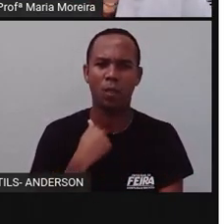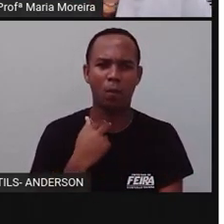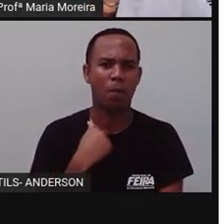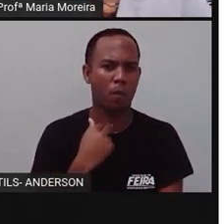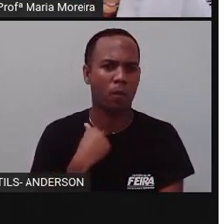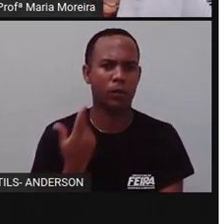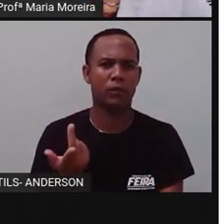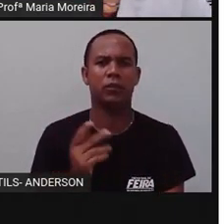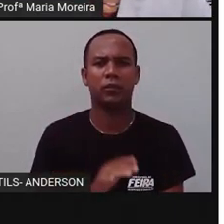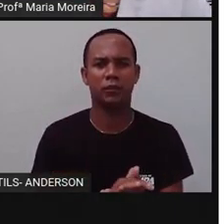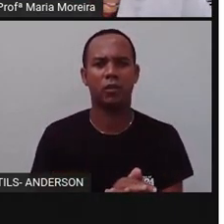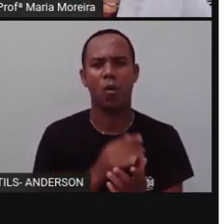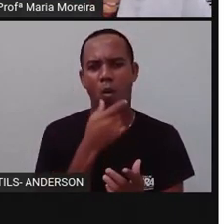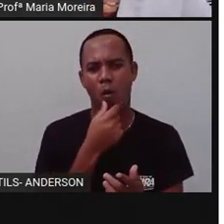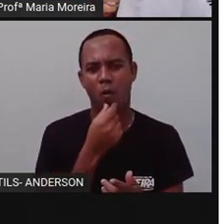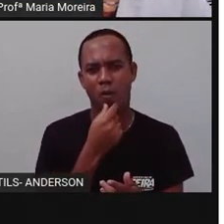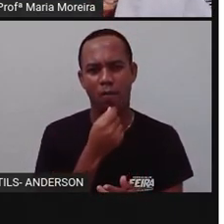honesto?